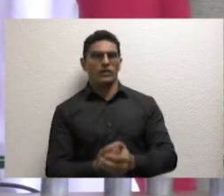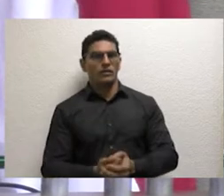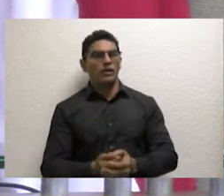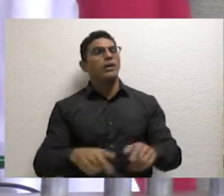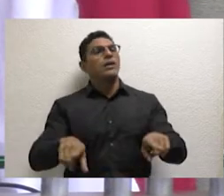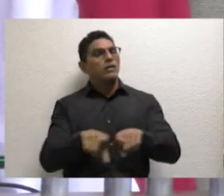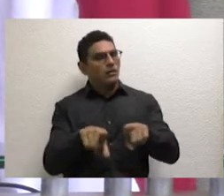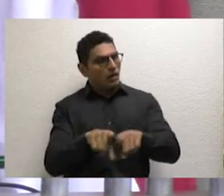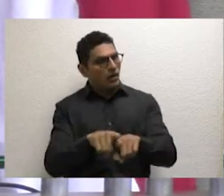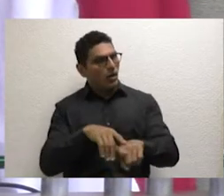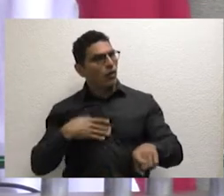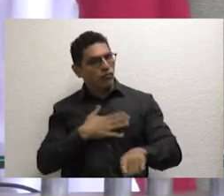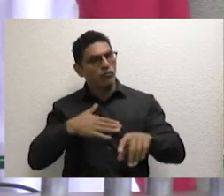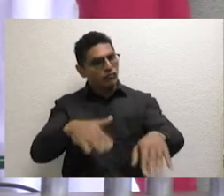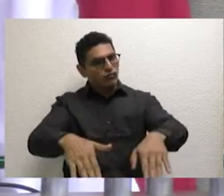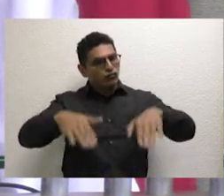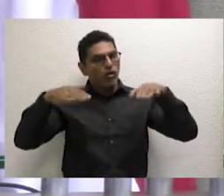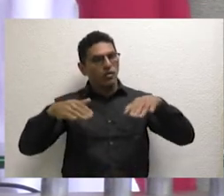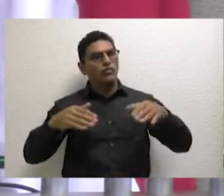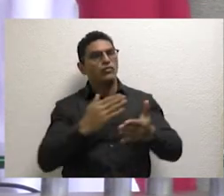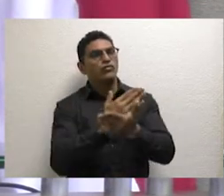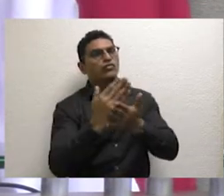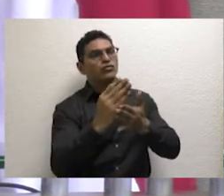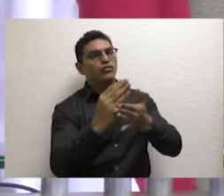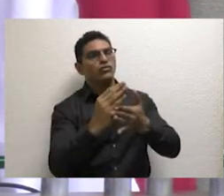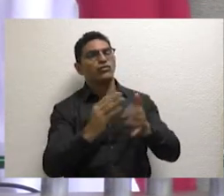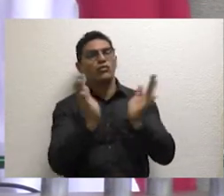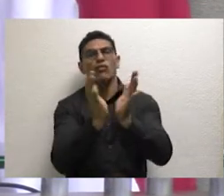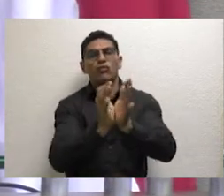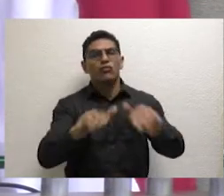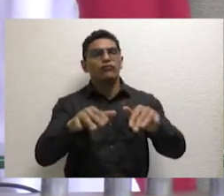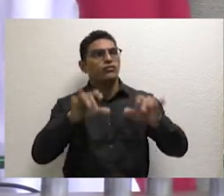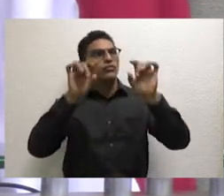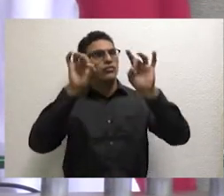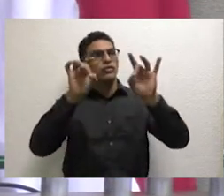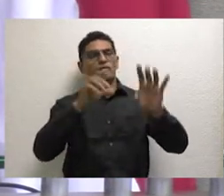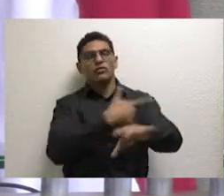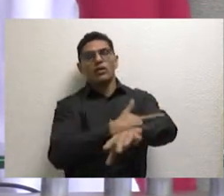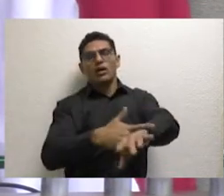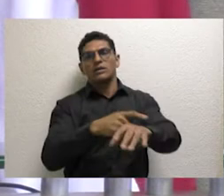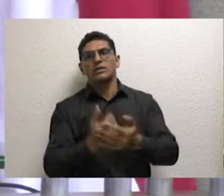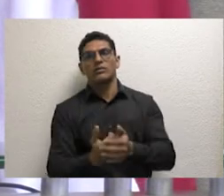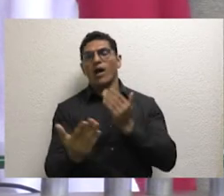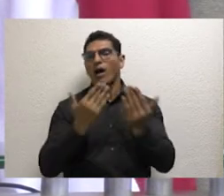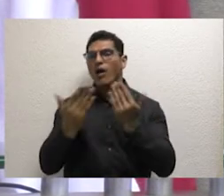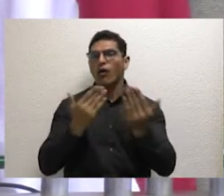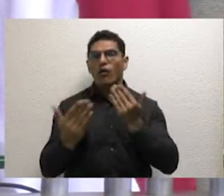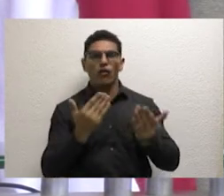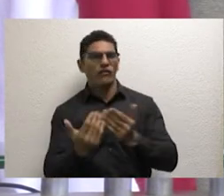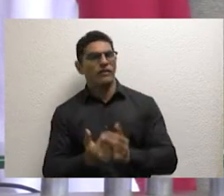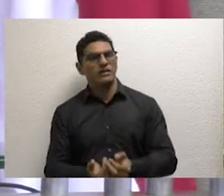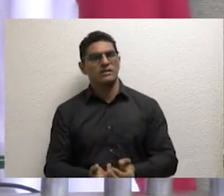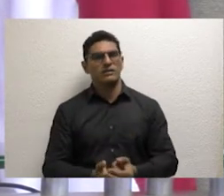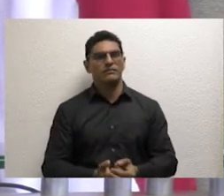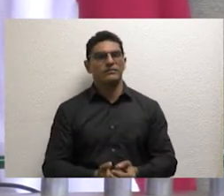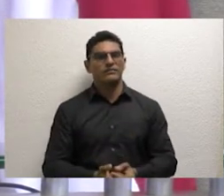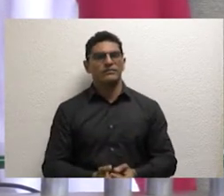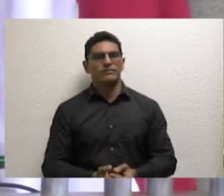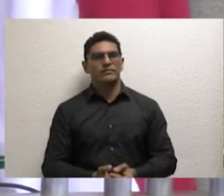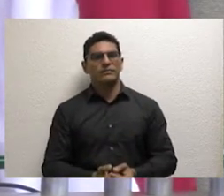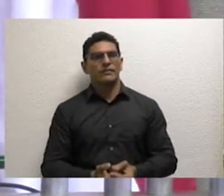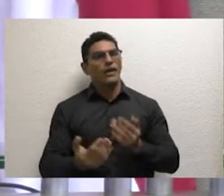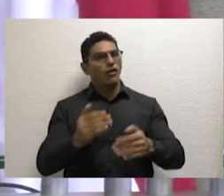através da comissão de educação nós pudéssemos ter esse diálogo essa intermediação na